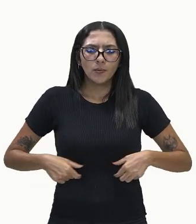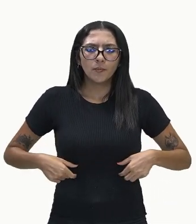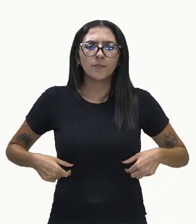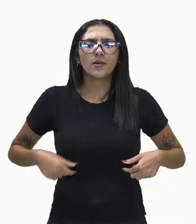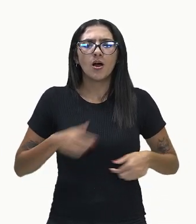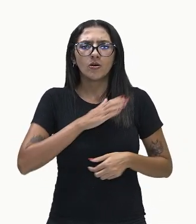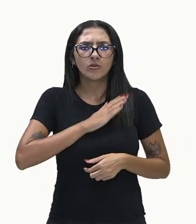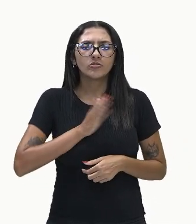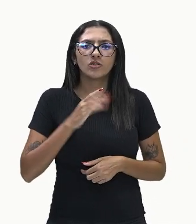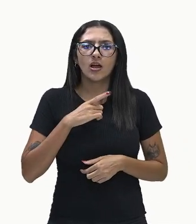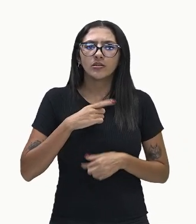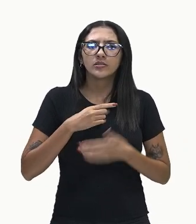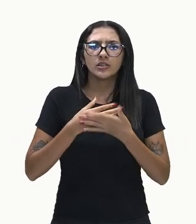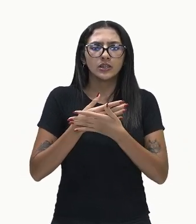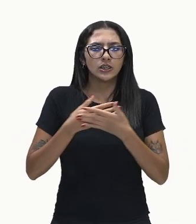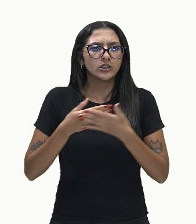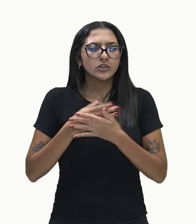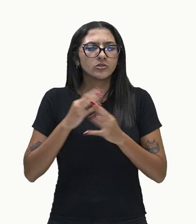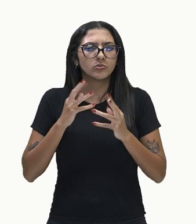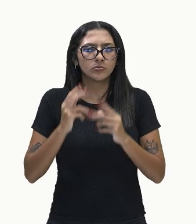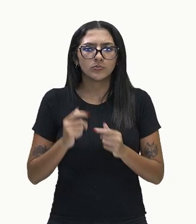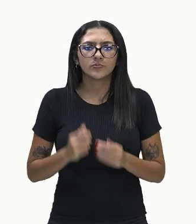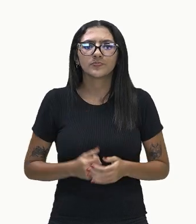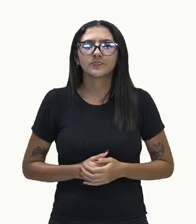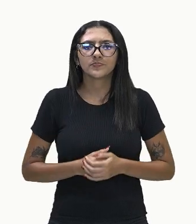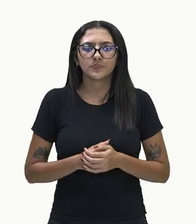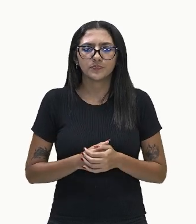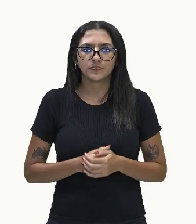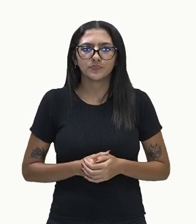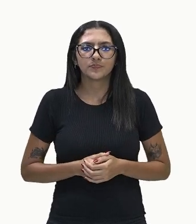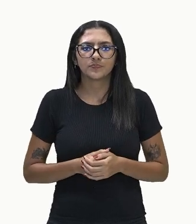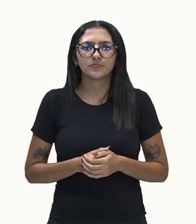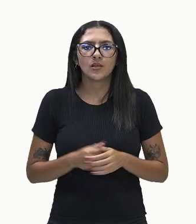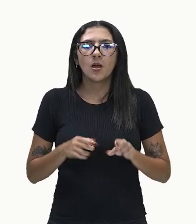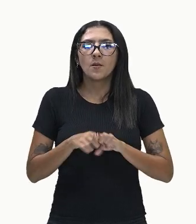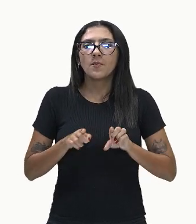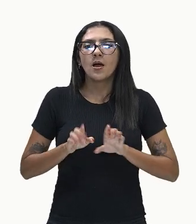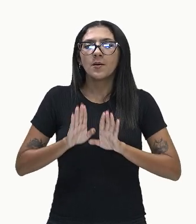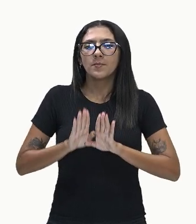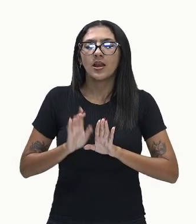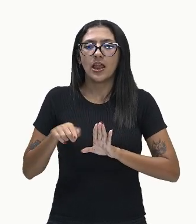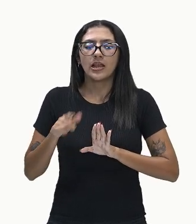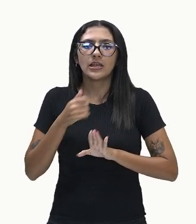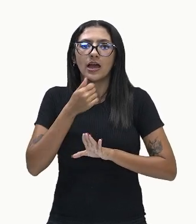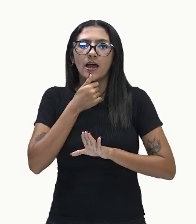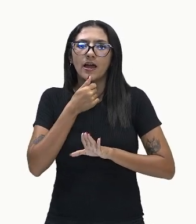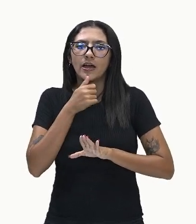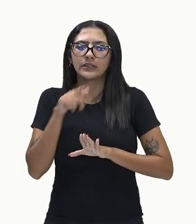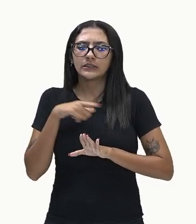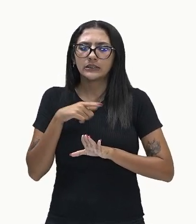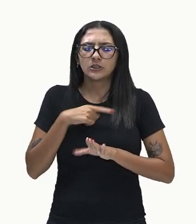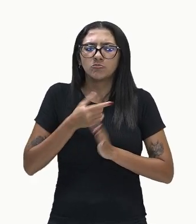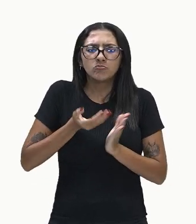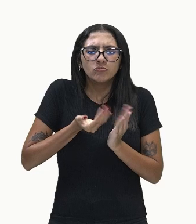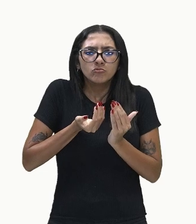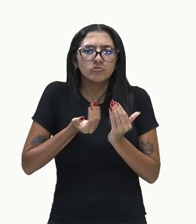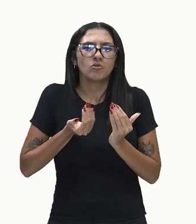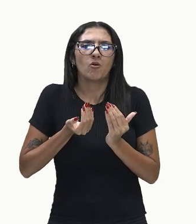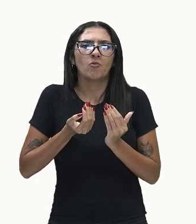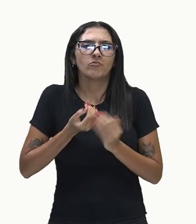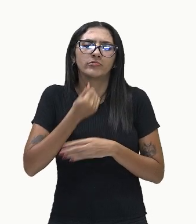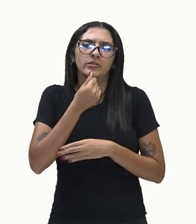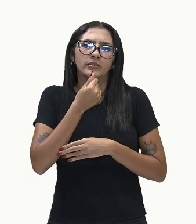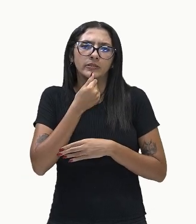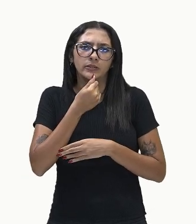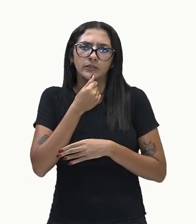seu desenvolvimento. Contudo, ele ainda é considerado o quê? Muito prematuro. Por quê?